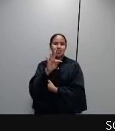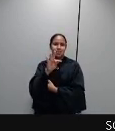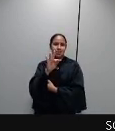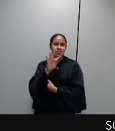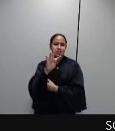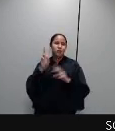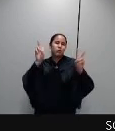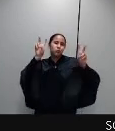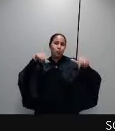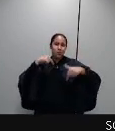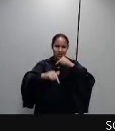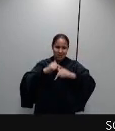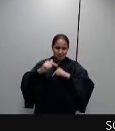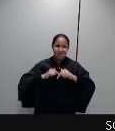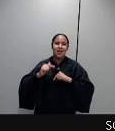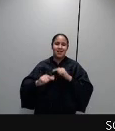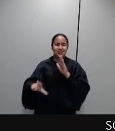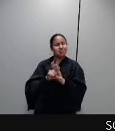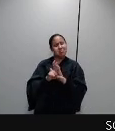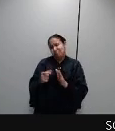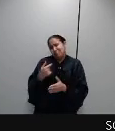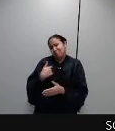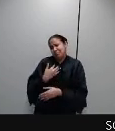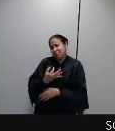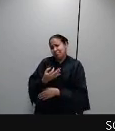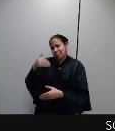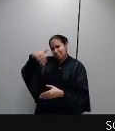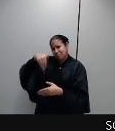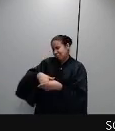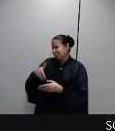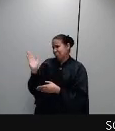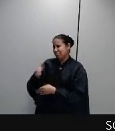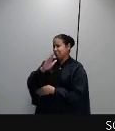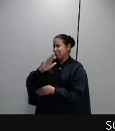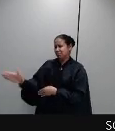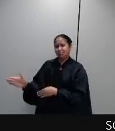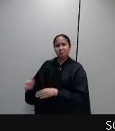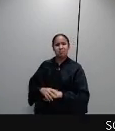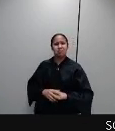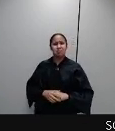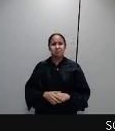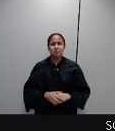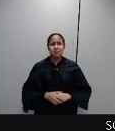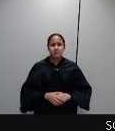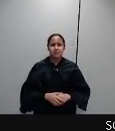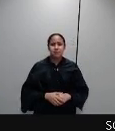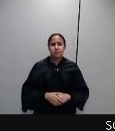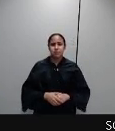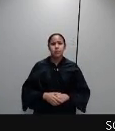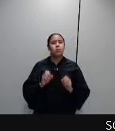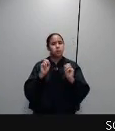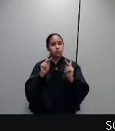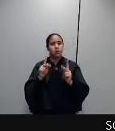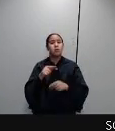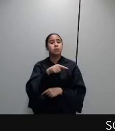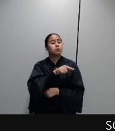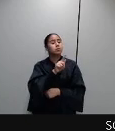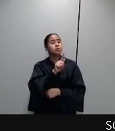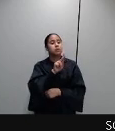não está poleão e volto iniciante para não conhecer o recurso perfeito Místico Quina hoje